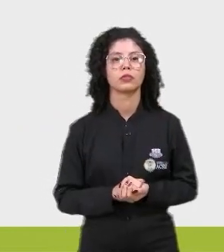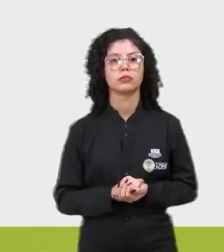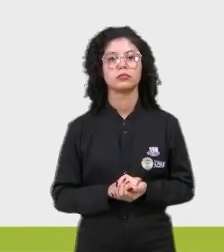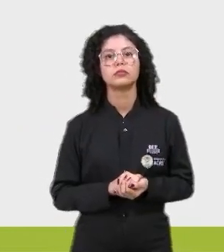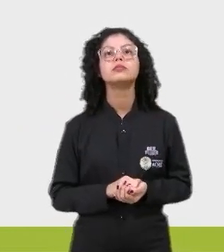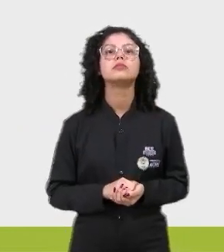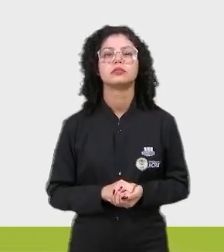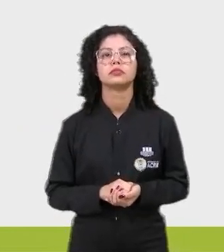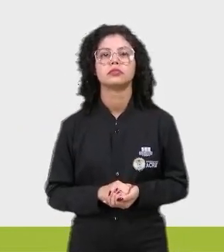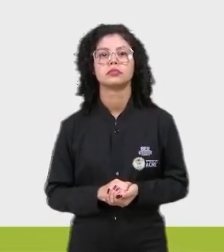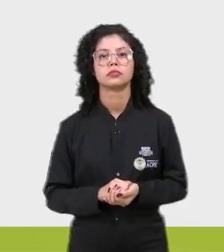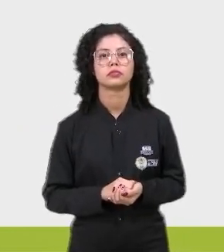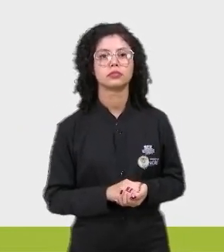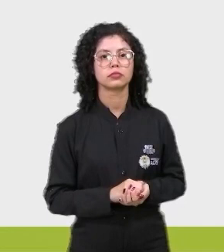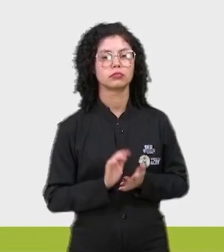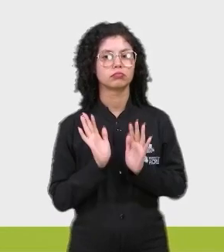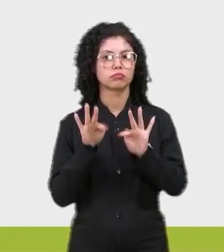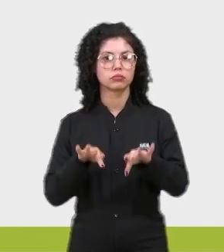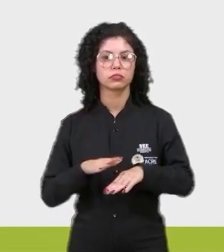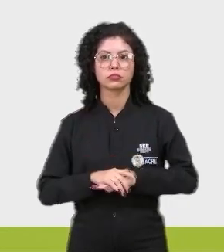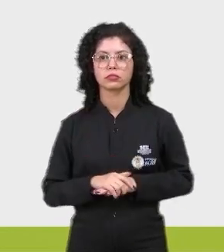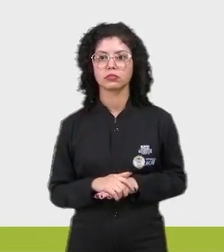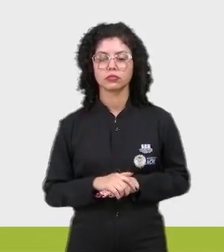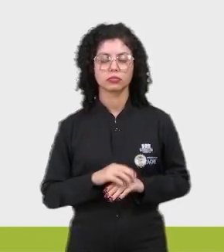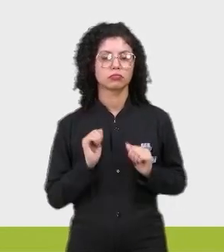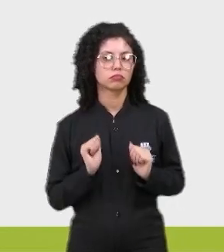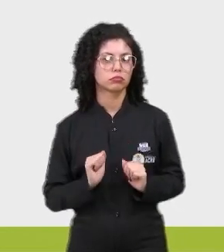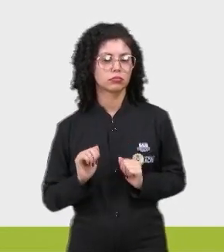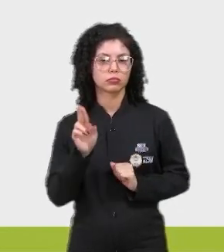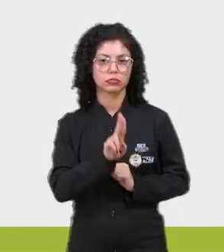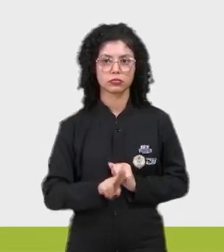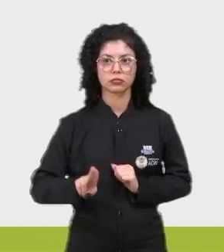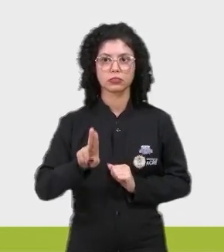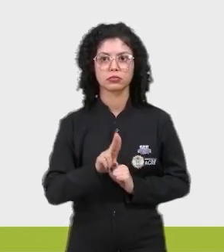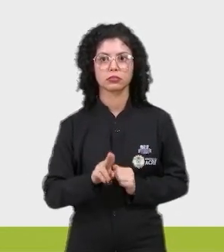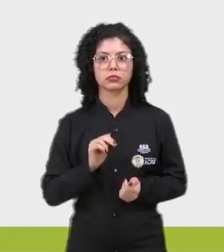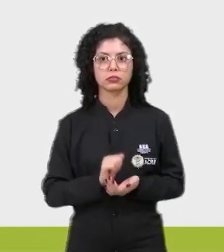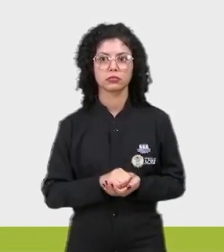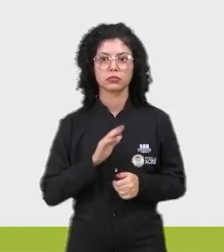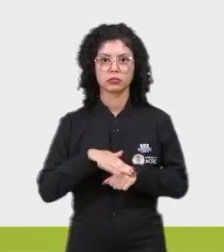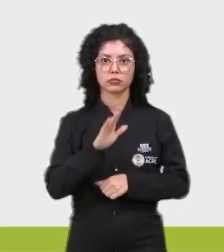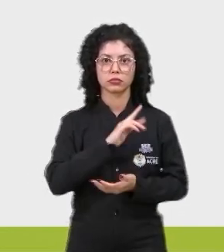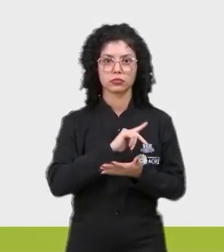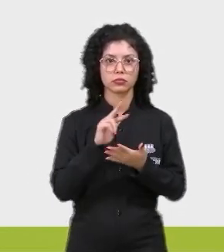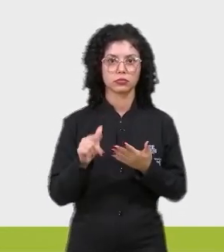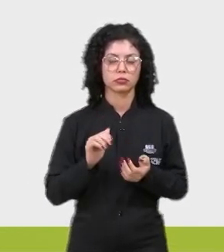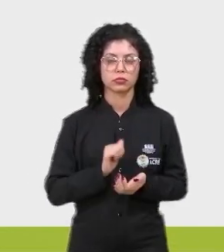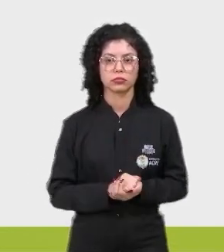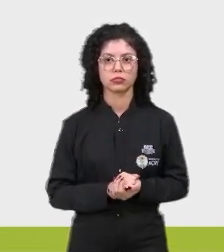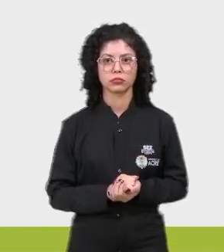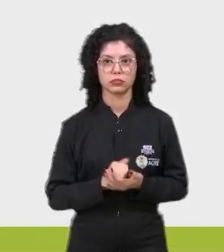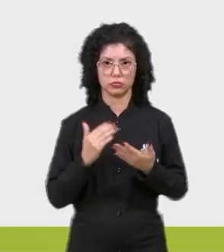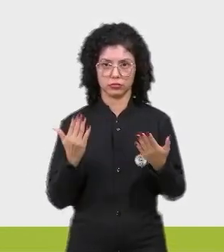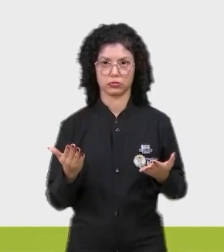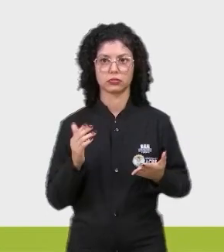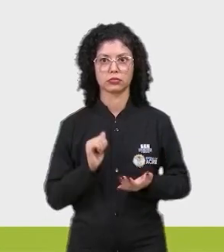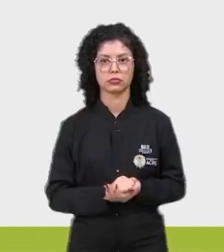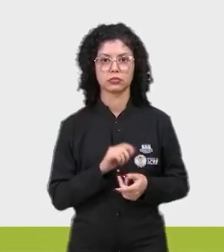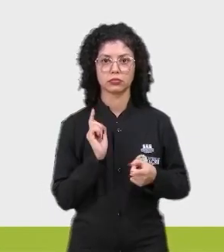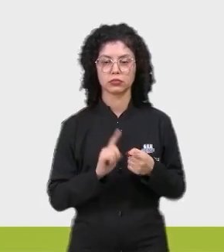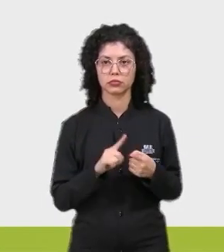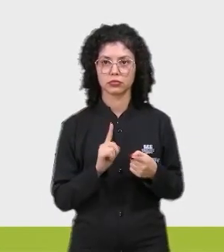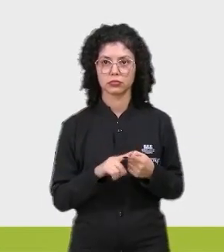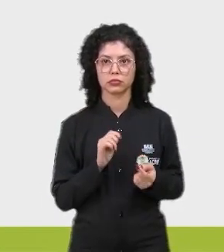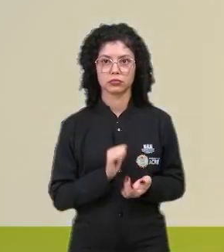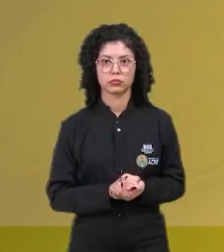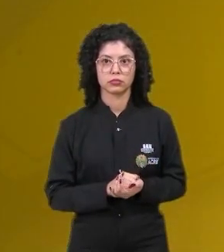família, enfim, né? Você pode utilizar ele das mais variadas formas, né? Então, por que,